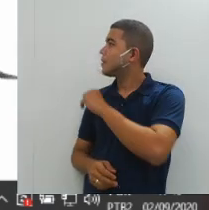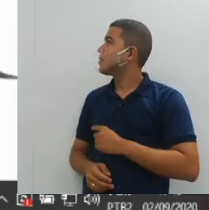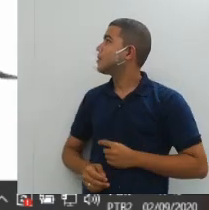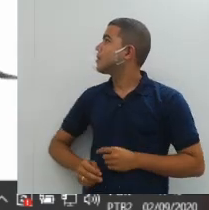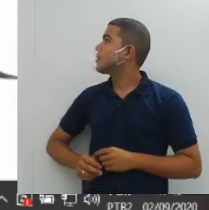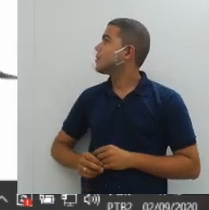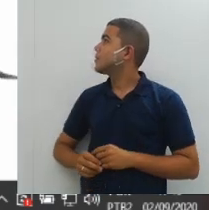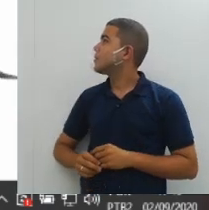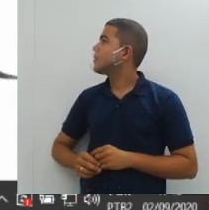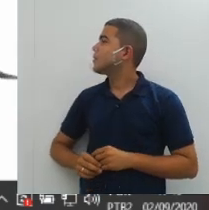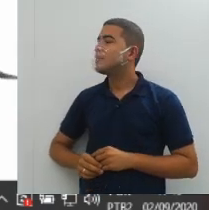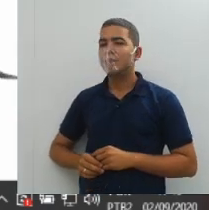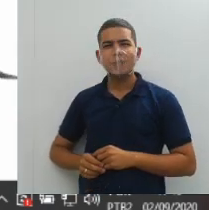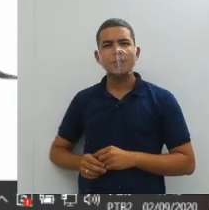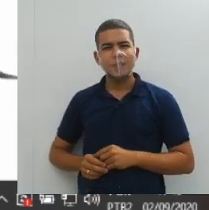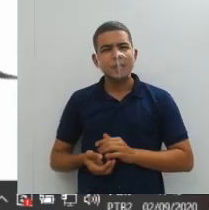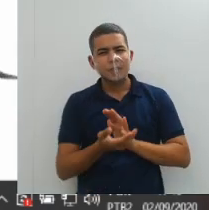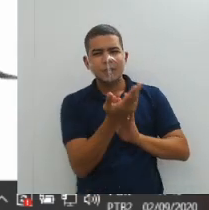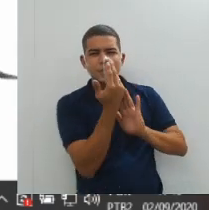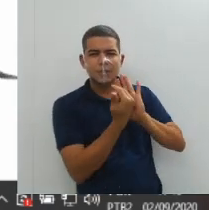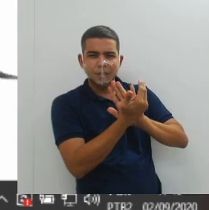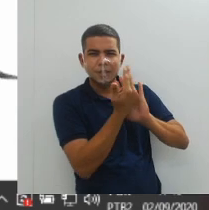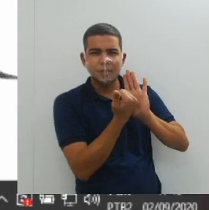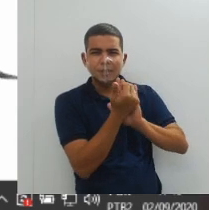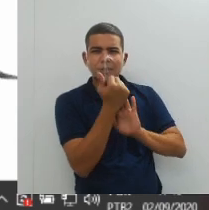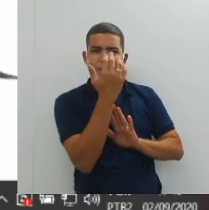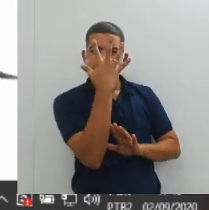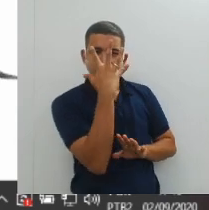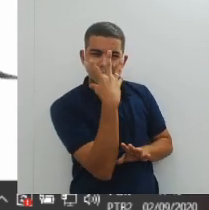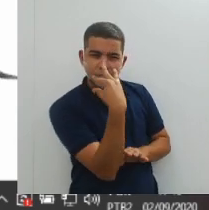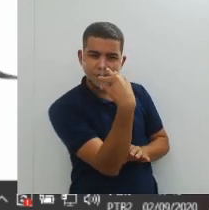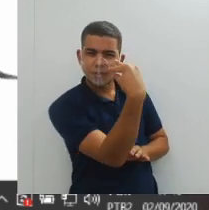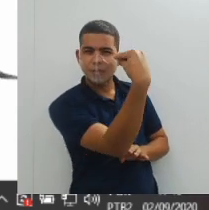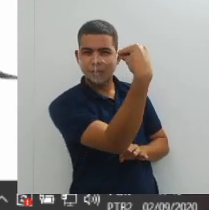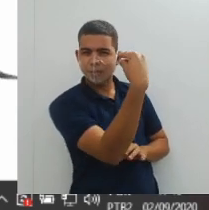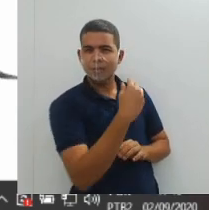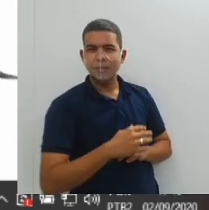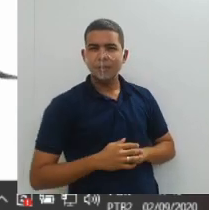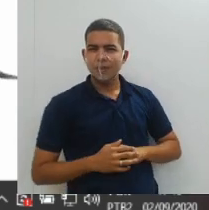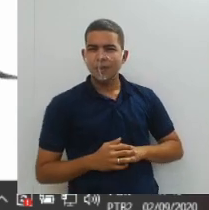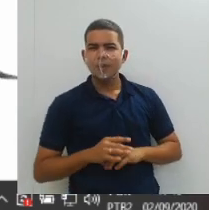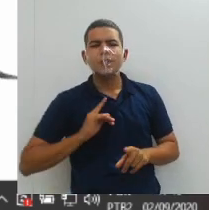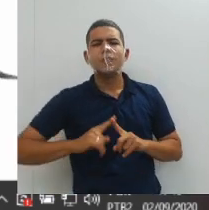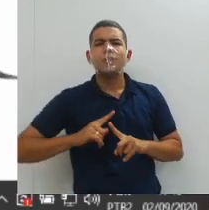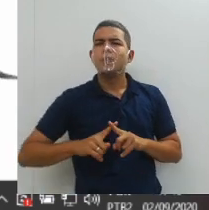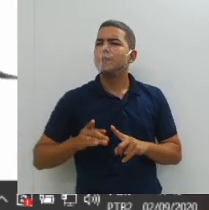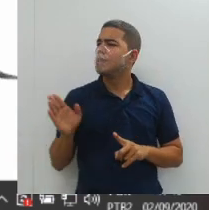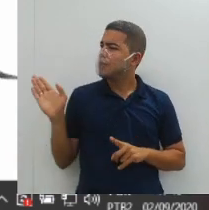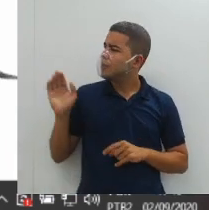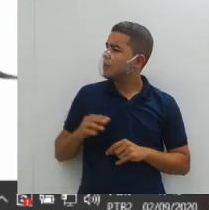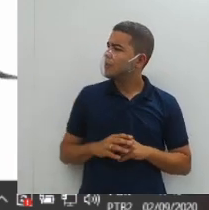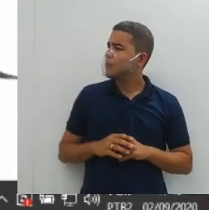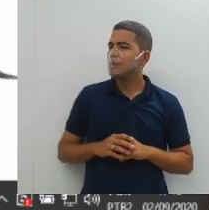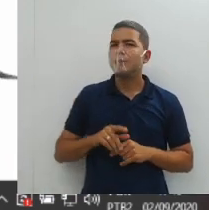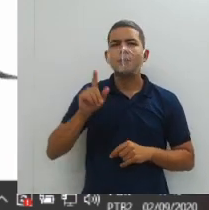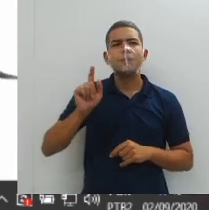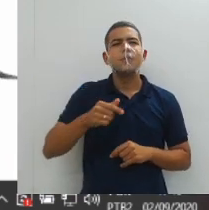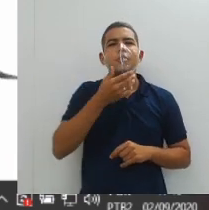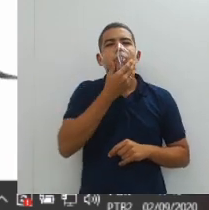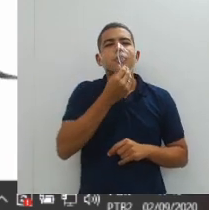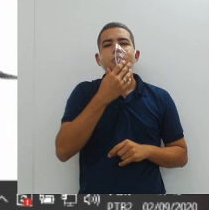que eu coloquei, não é? A ilustração dos lobos. Por quê? Porque Thomas Hobbes,